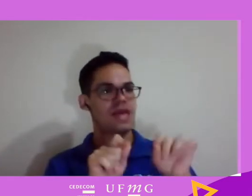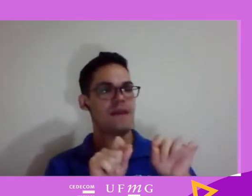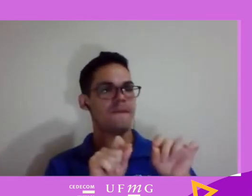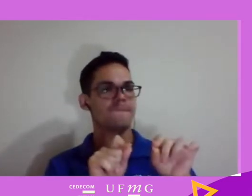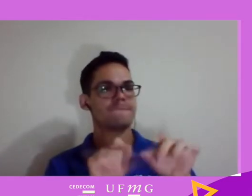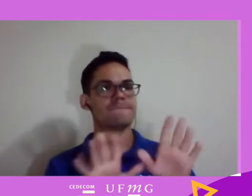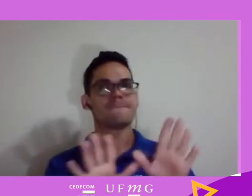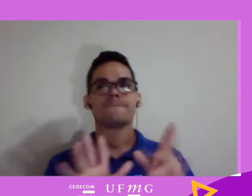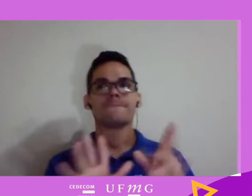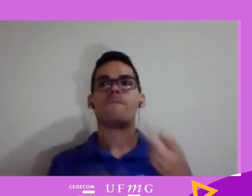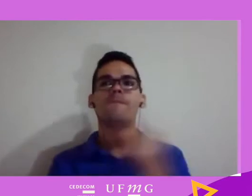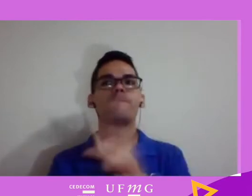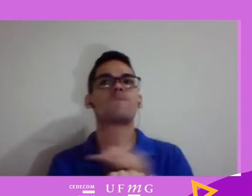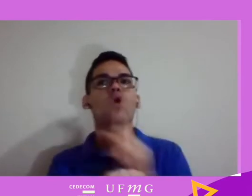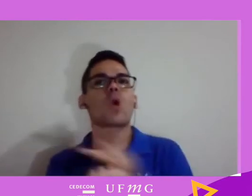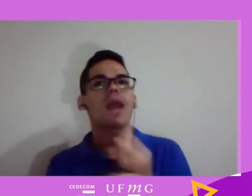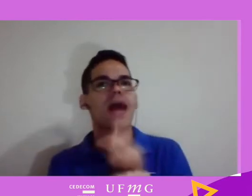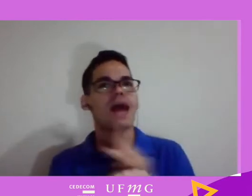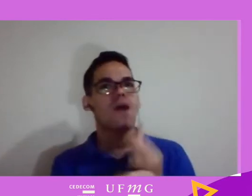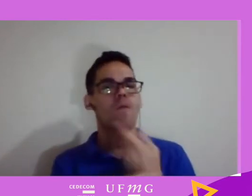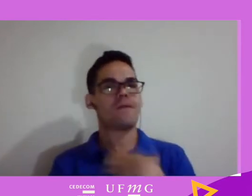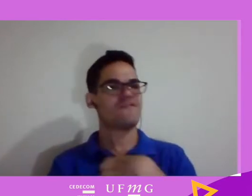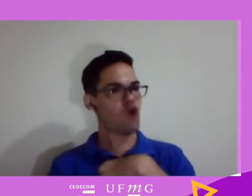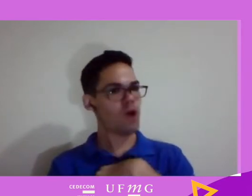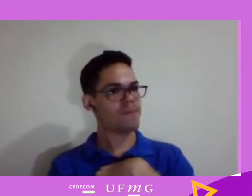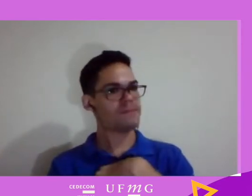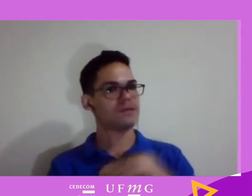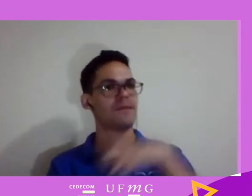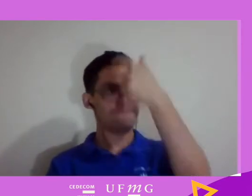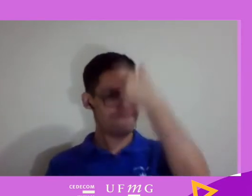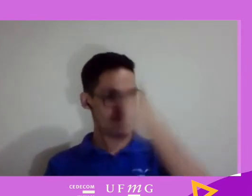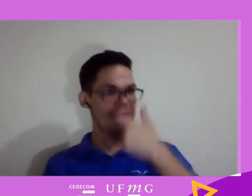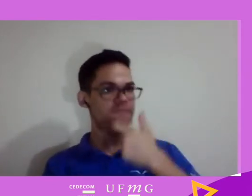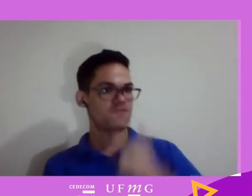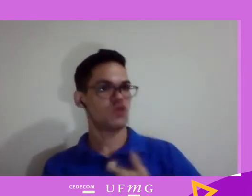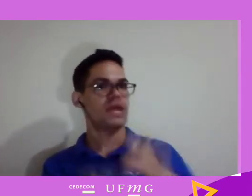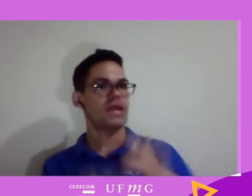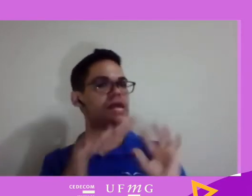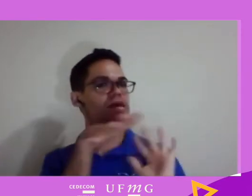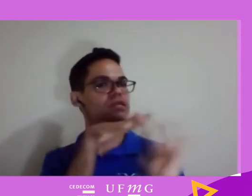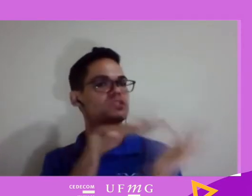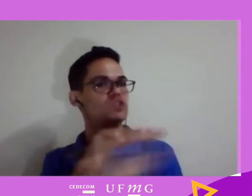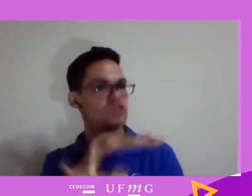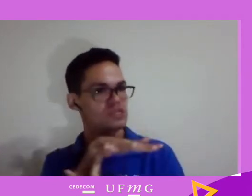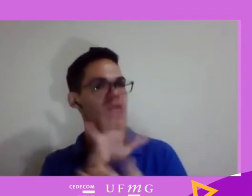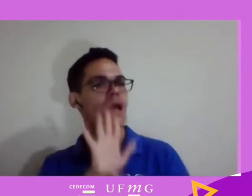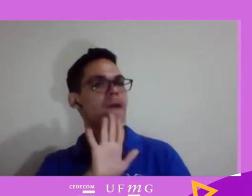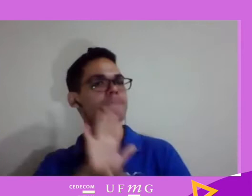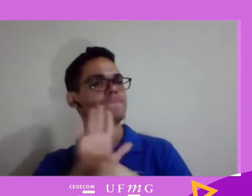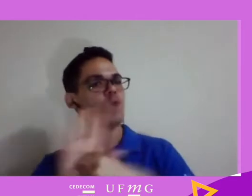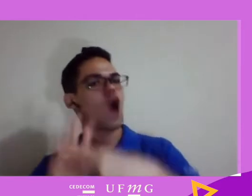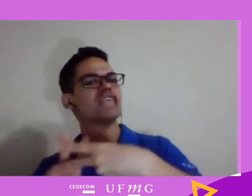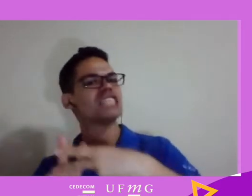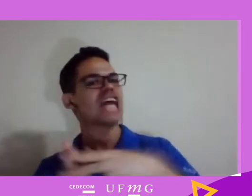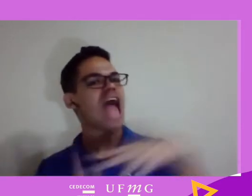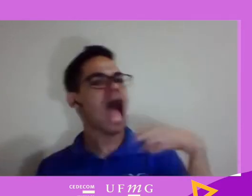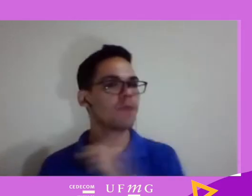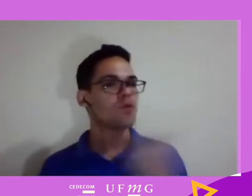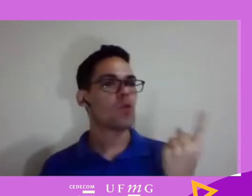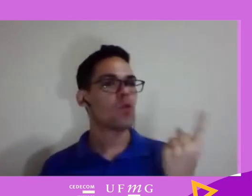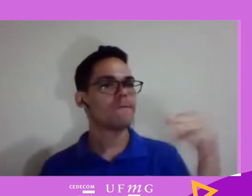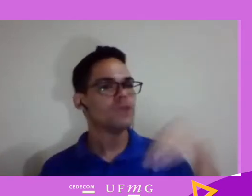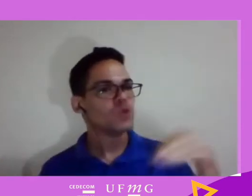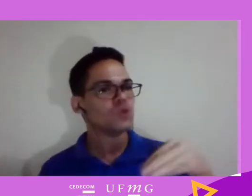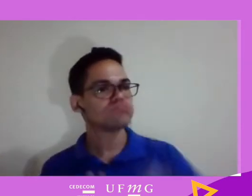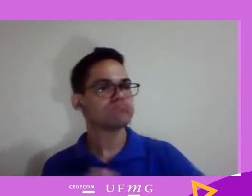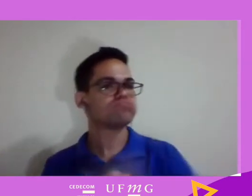postar uma hashtag num curto espaço de tempo, 1 minuto, uma quantidade absurda de hashtag, você parte do princípio que